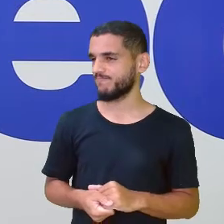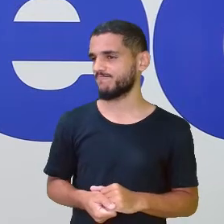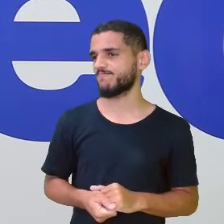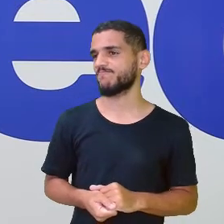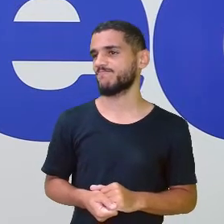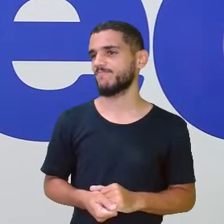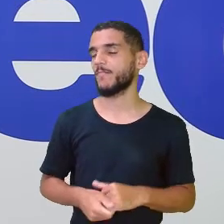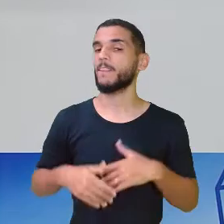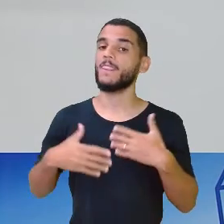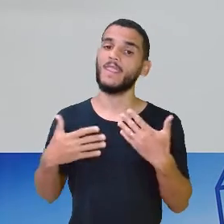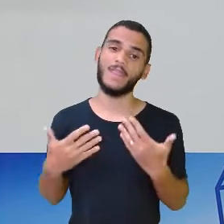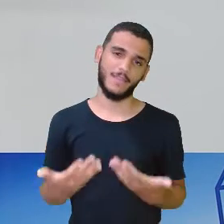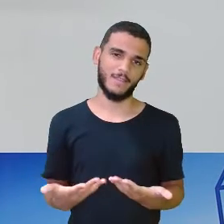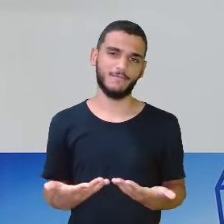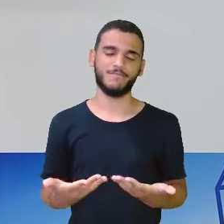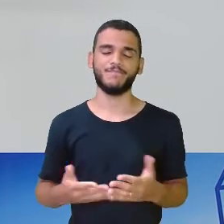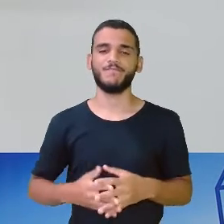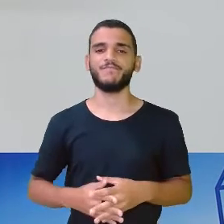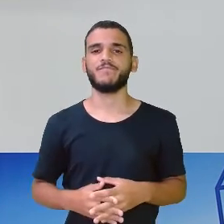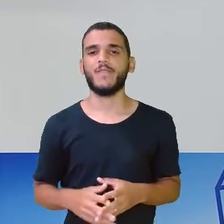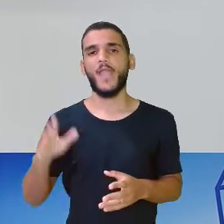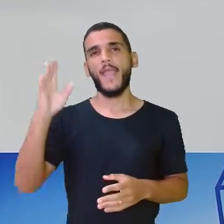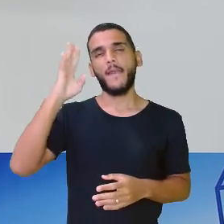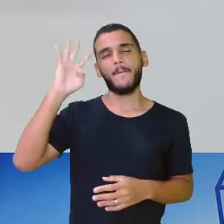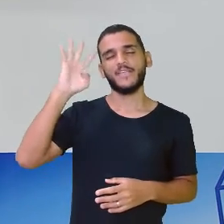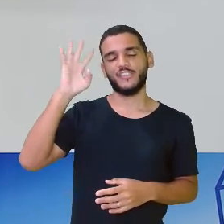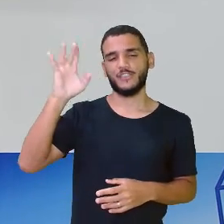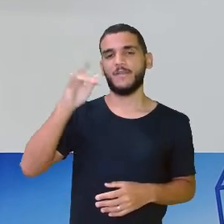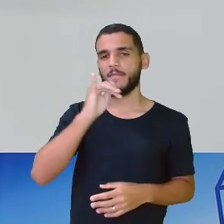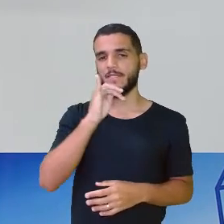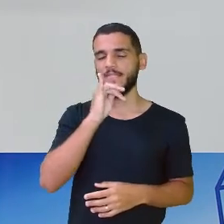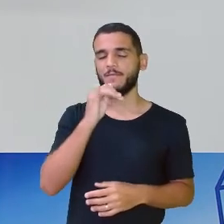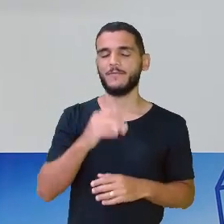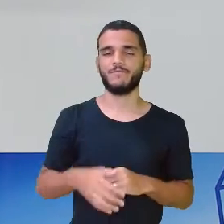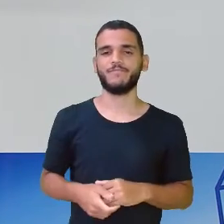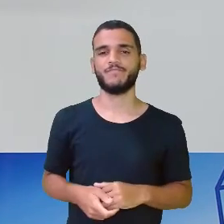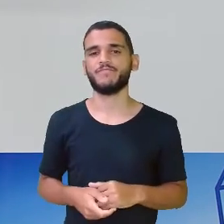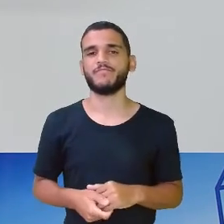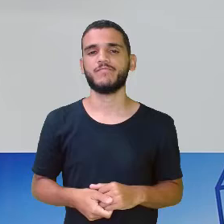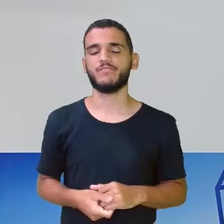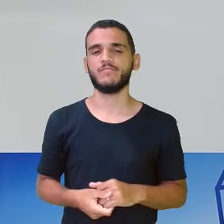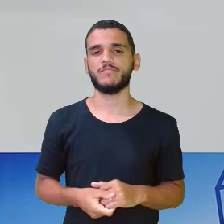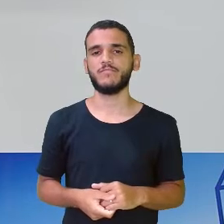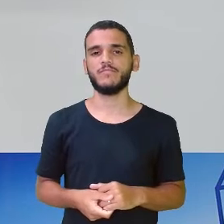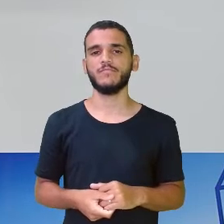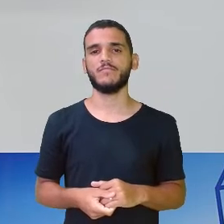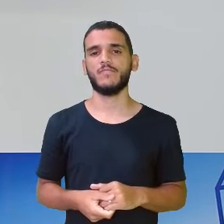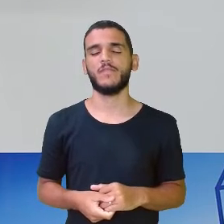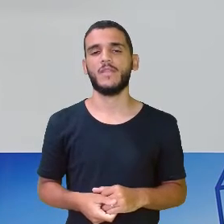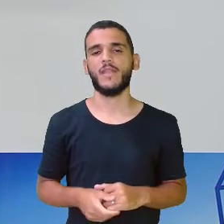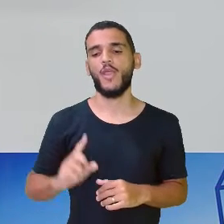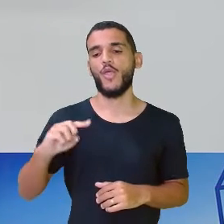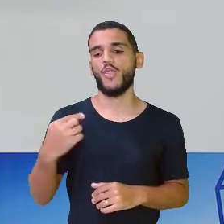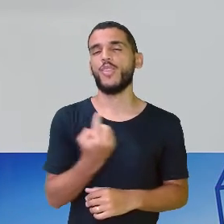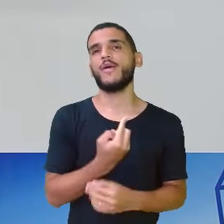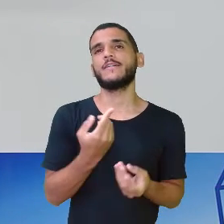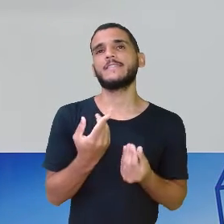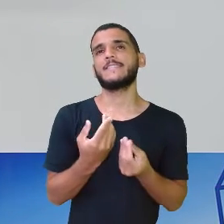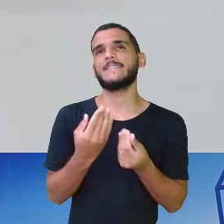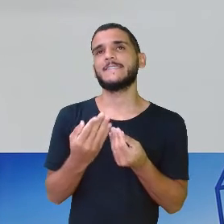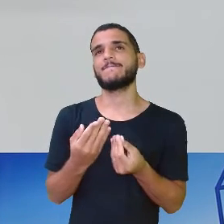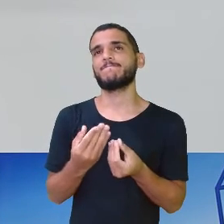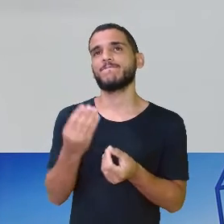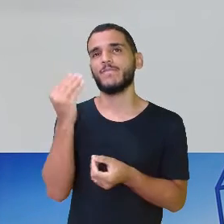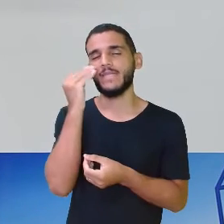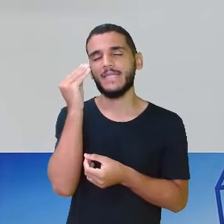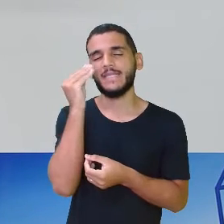é mesmo? Exatamente. Então, imagine a seguinte situação, né? Por exemplo, né? Se a gente tenta resolver, por exemplo, o